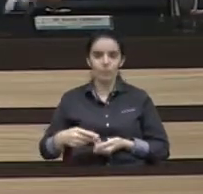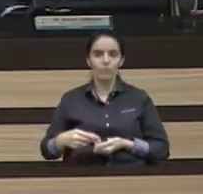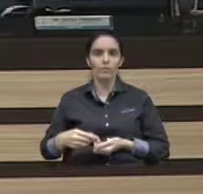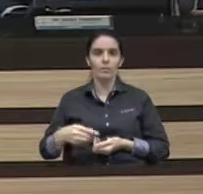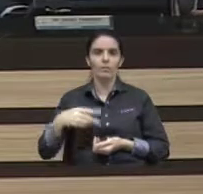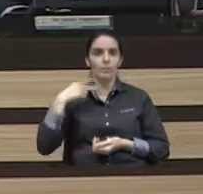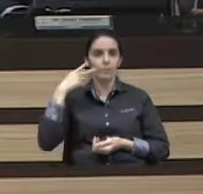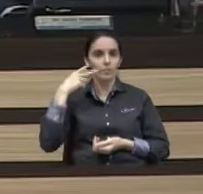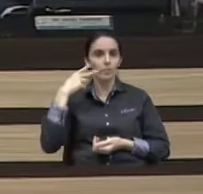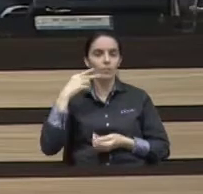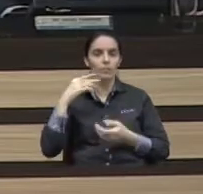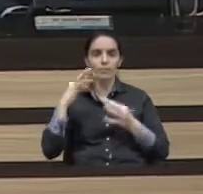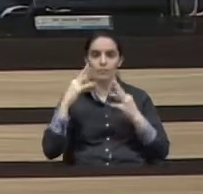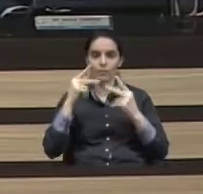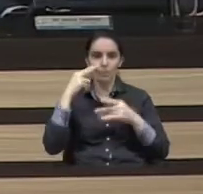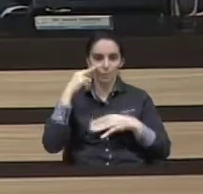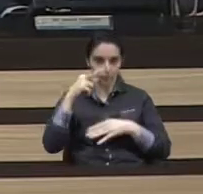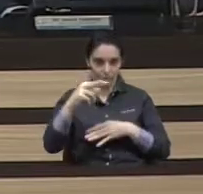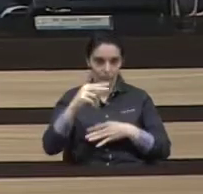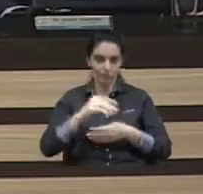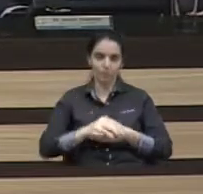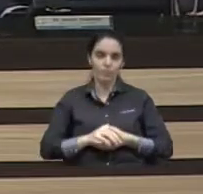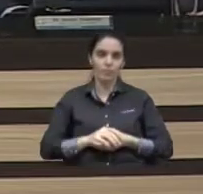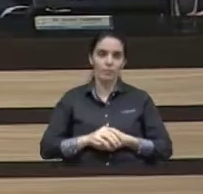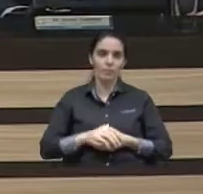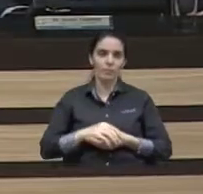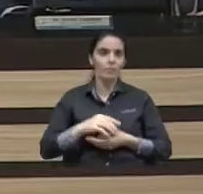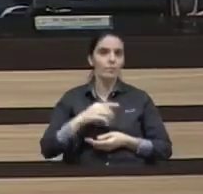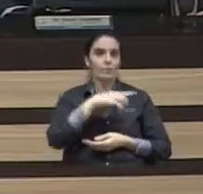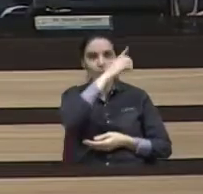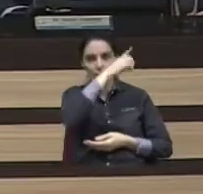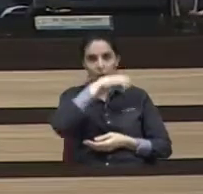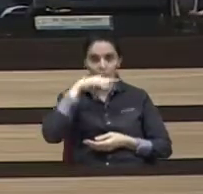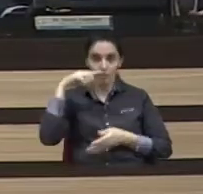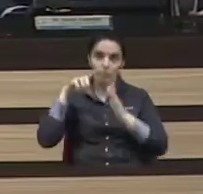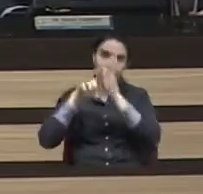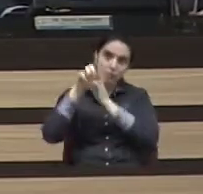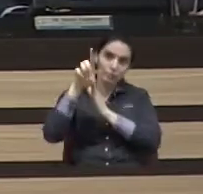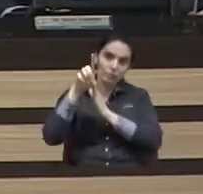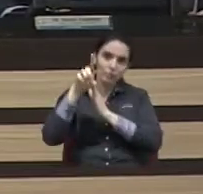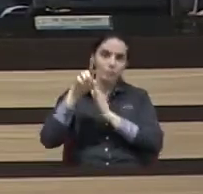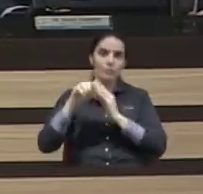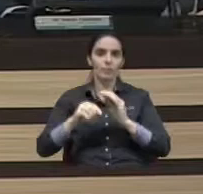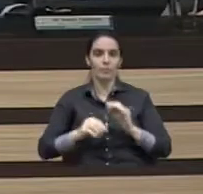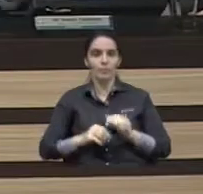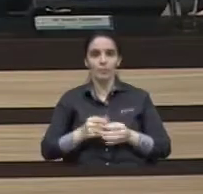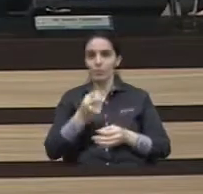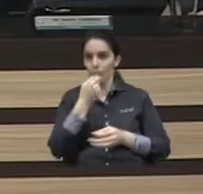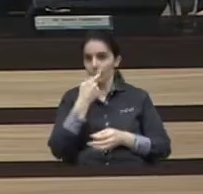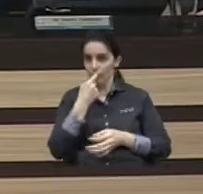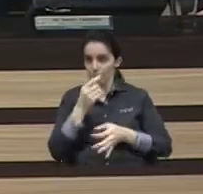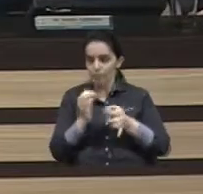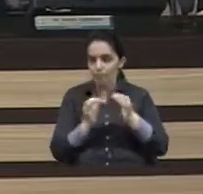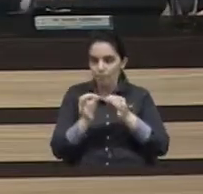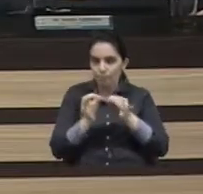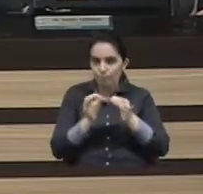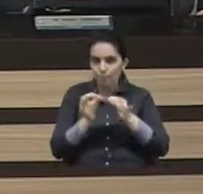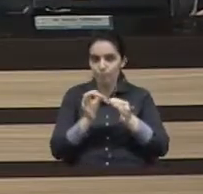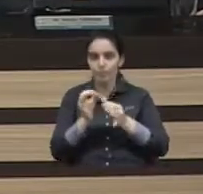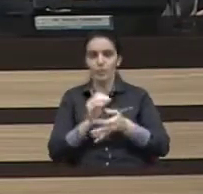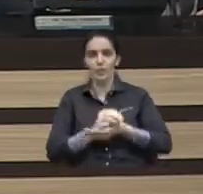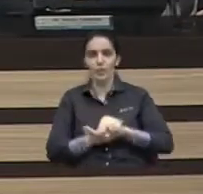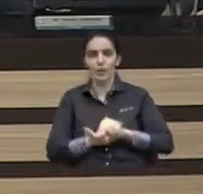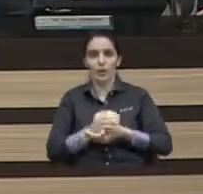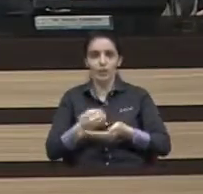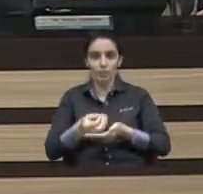assistem, eu fiz esse requerimento na questão da saúde mental, né, dos remédios controlados, os quais são dispensados